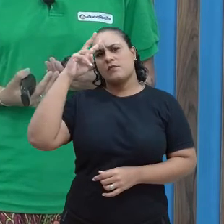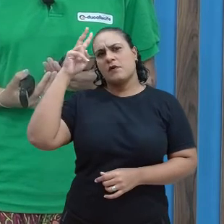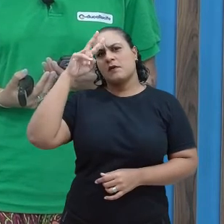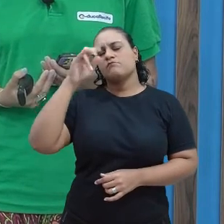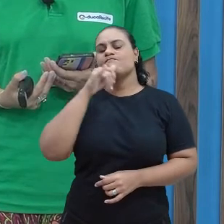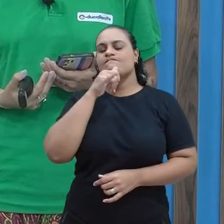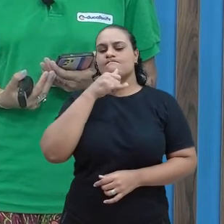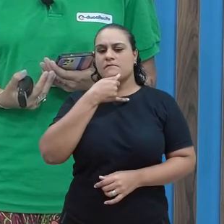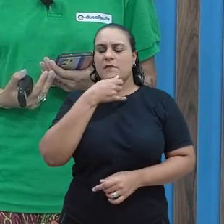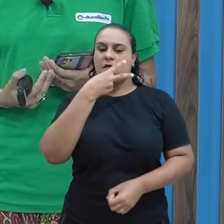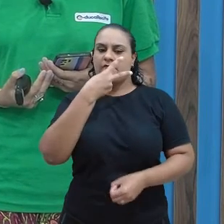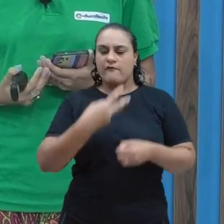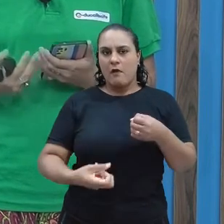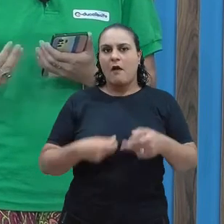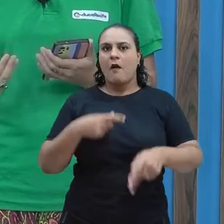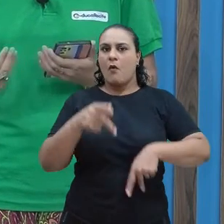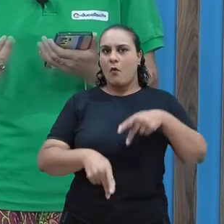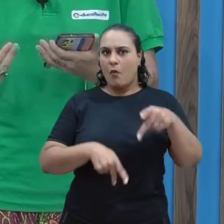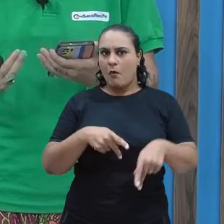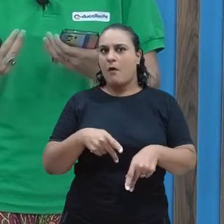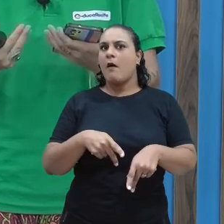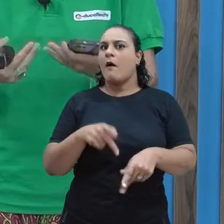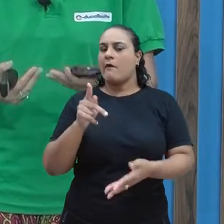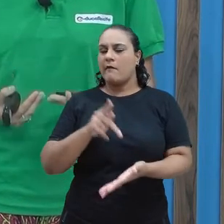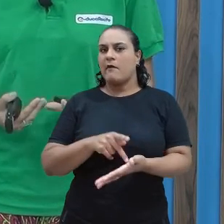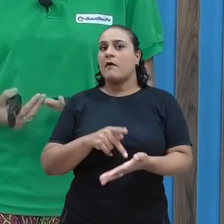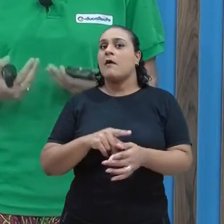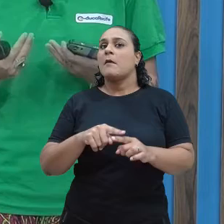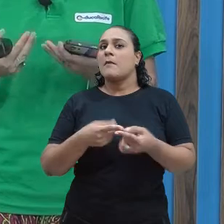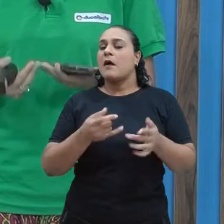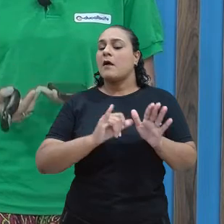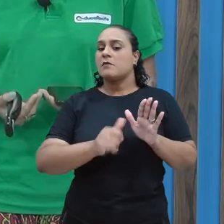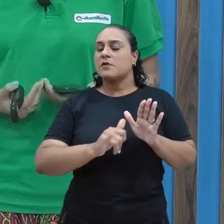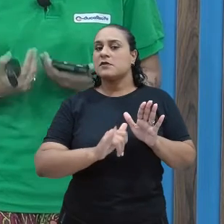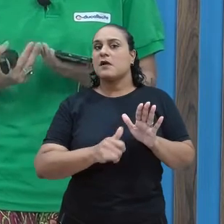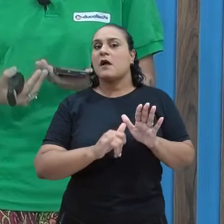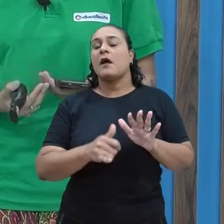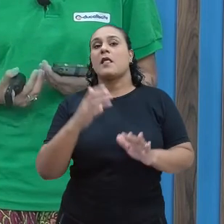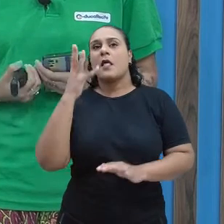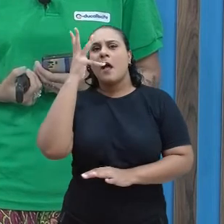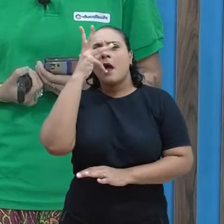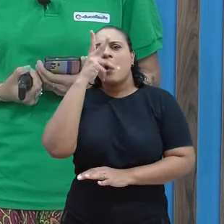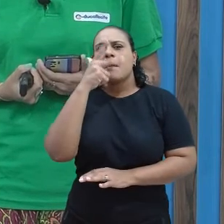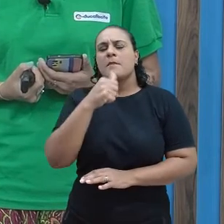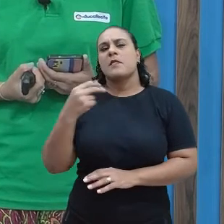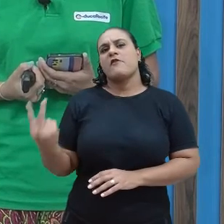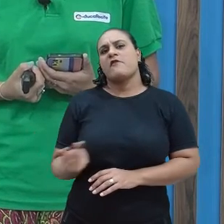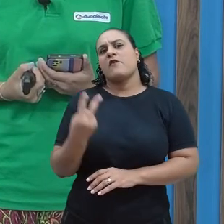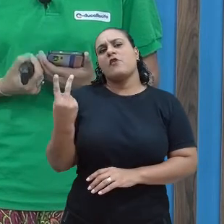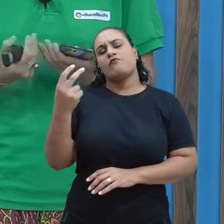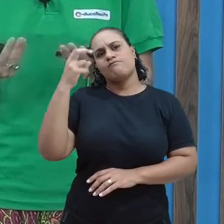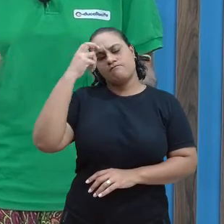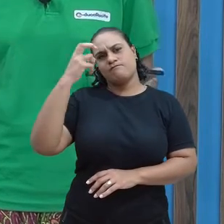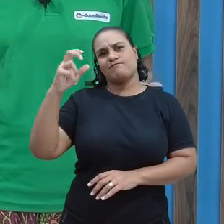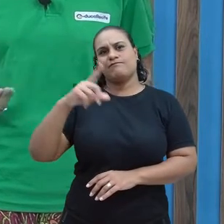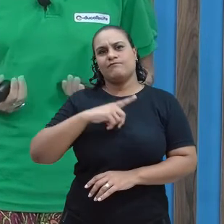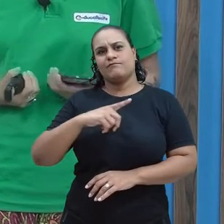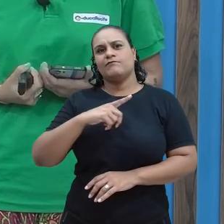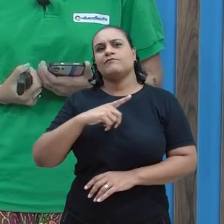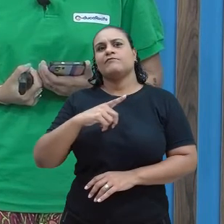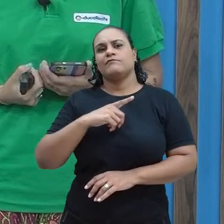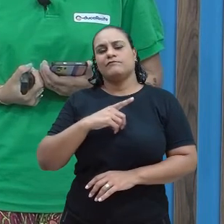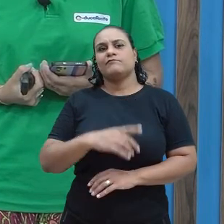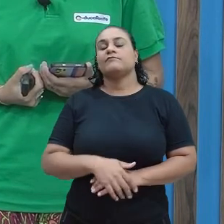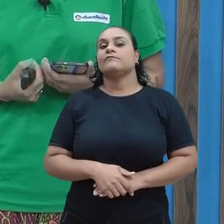triste de violência com esses povos, mas que a gente também traga a narrativa das belezas e riquezas que essa cultura tem e que compõe a